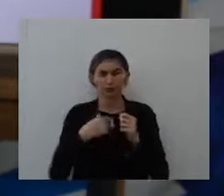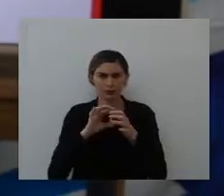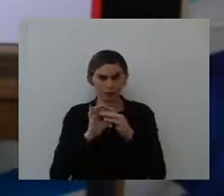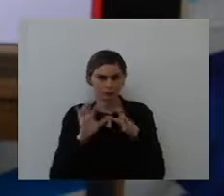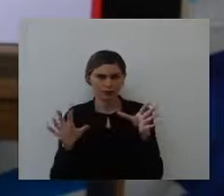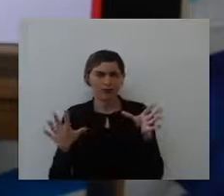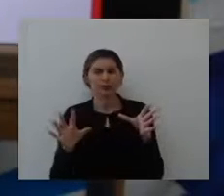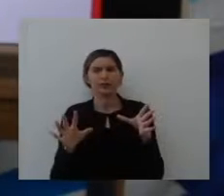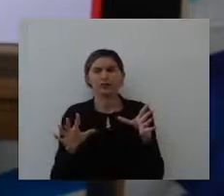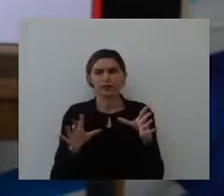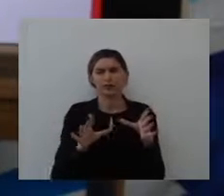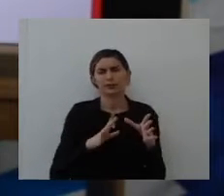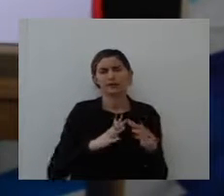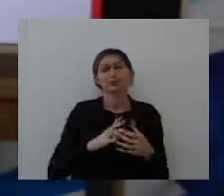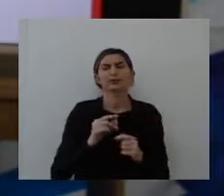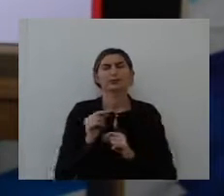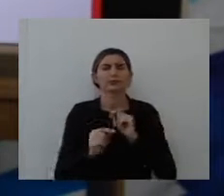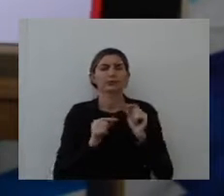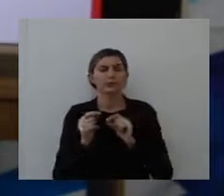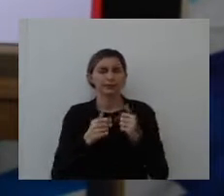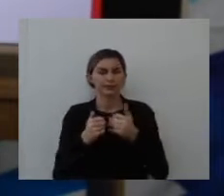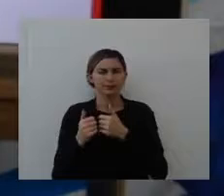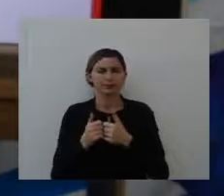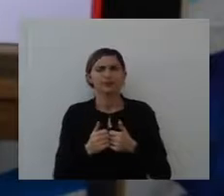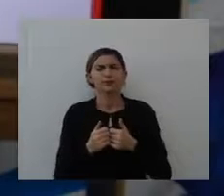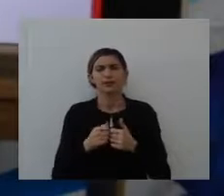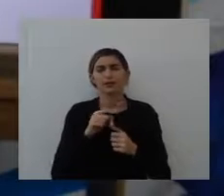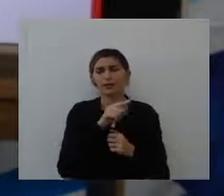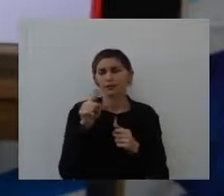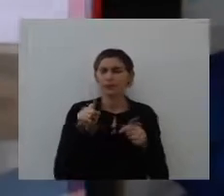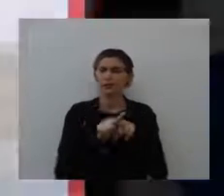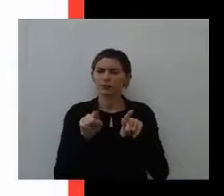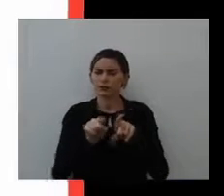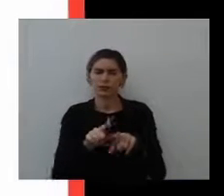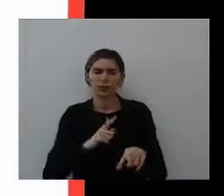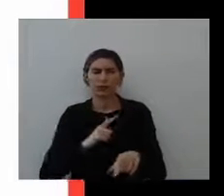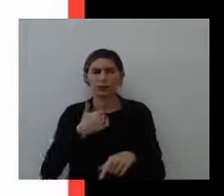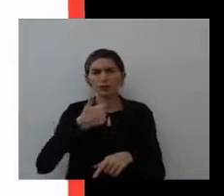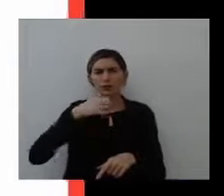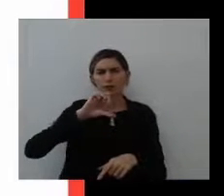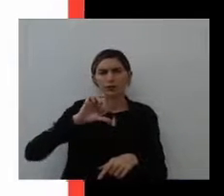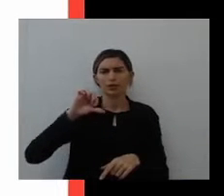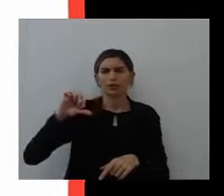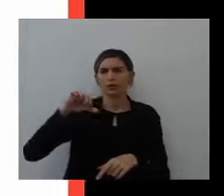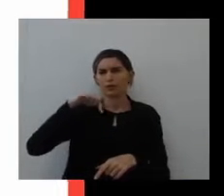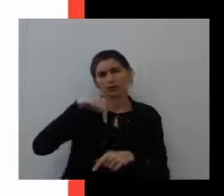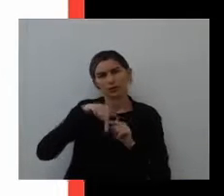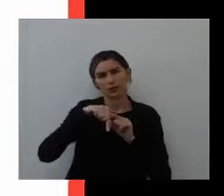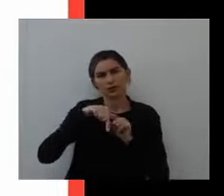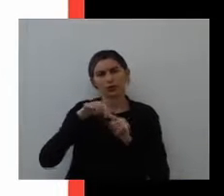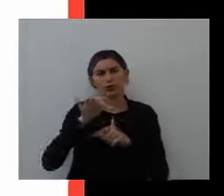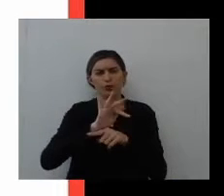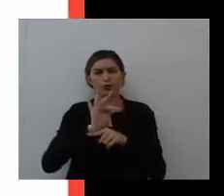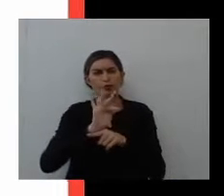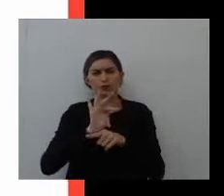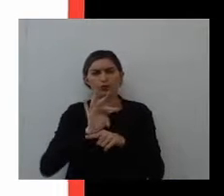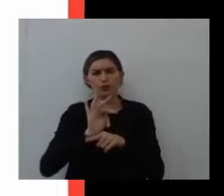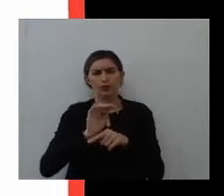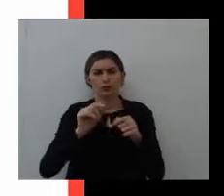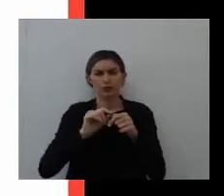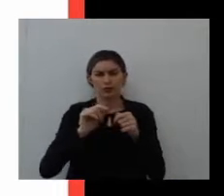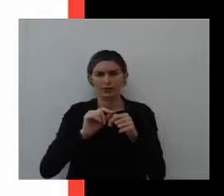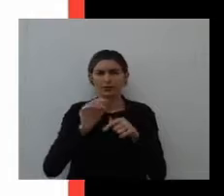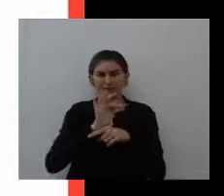liberdade muito grande, tá bem? E você também tem, de 1997, o filme produzido por Francis